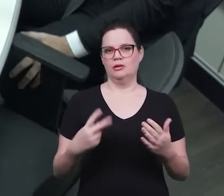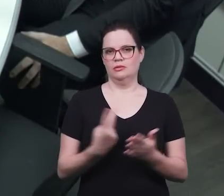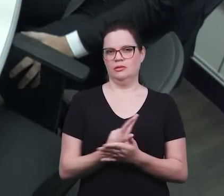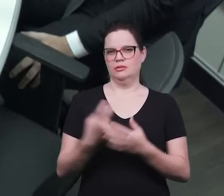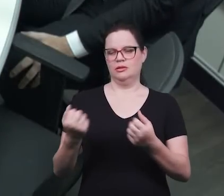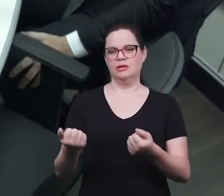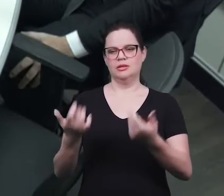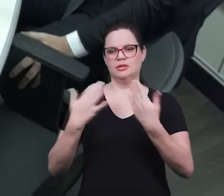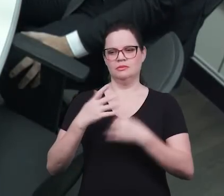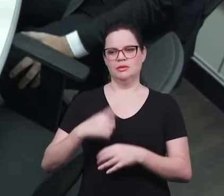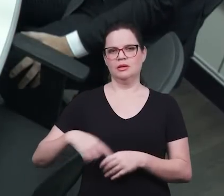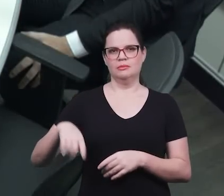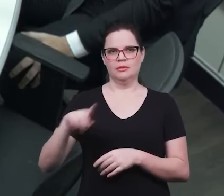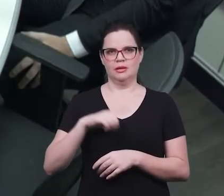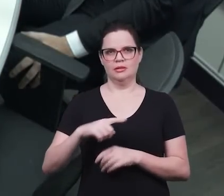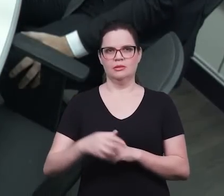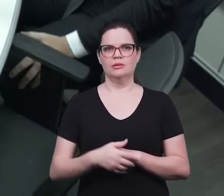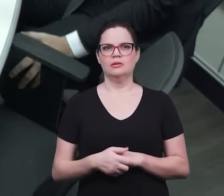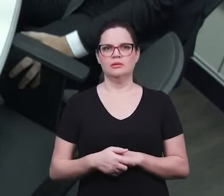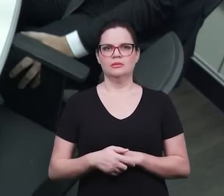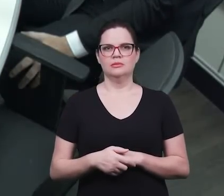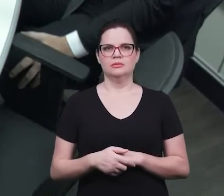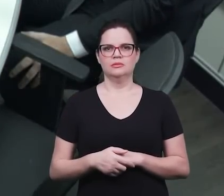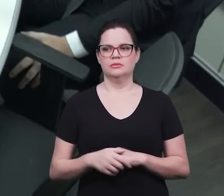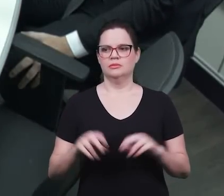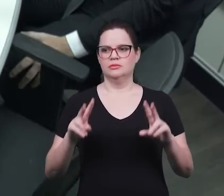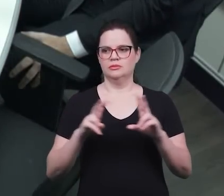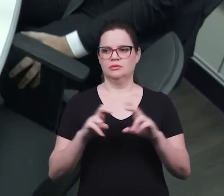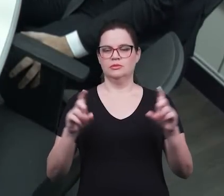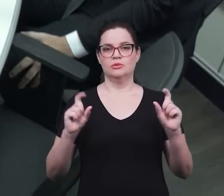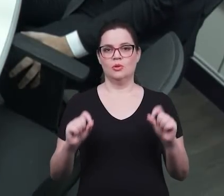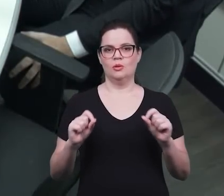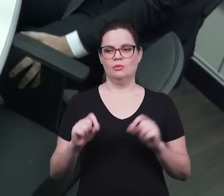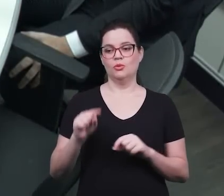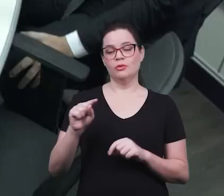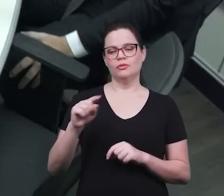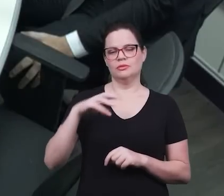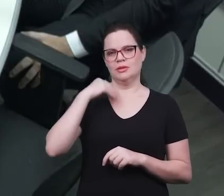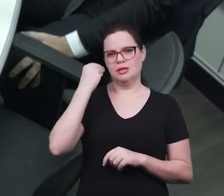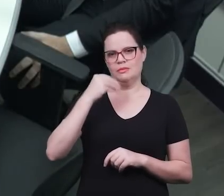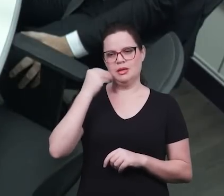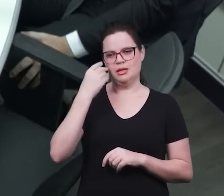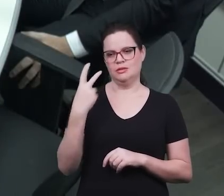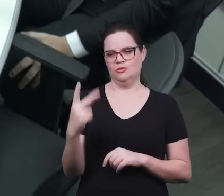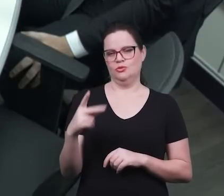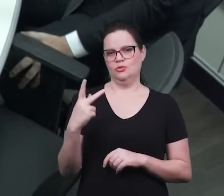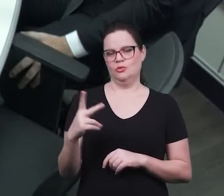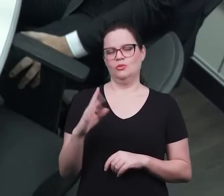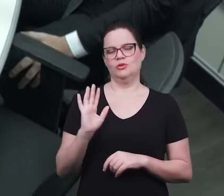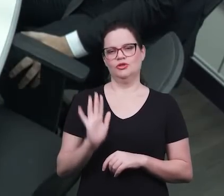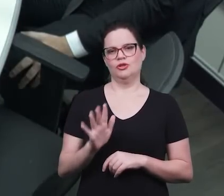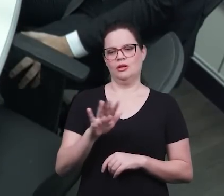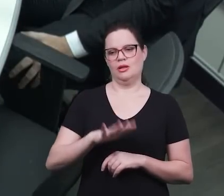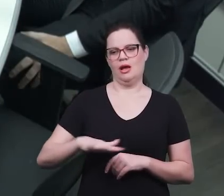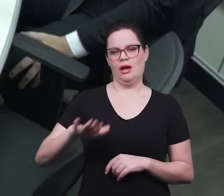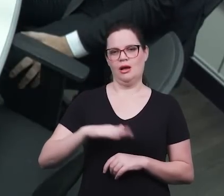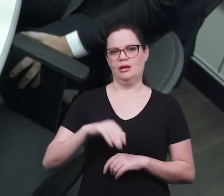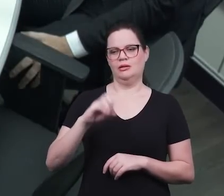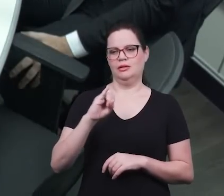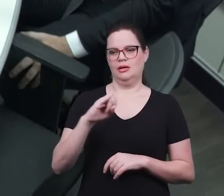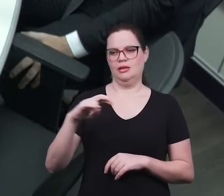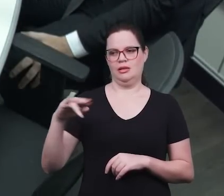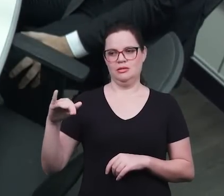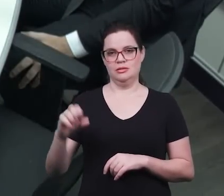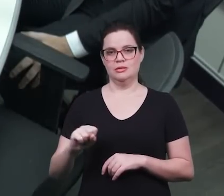sobre isso, sobre aquela realidade sua, inclusive, de experiências vividas, né, de situações que, de